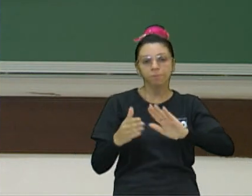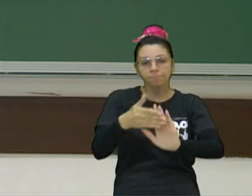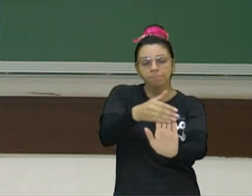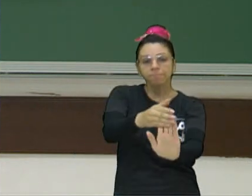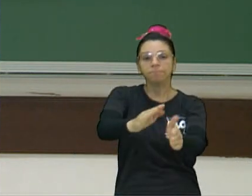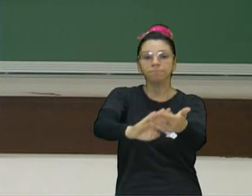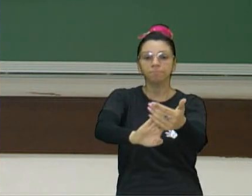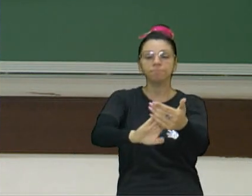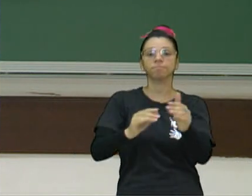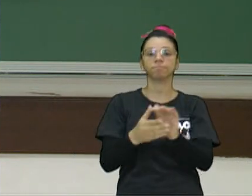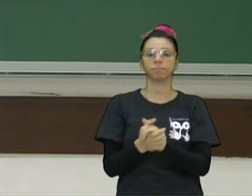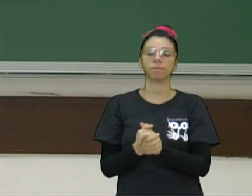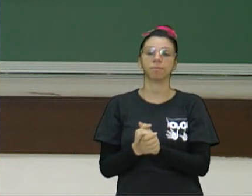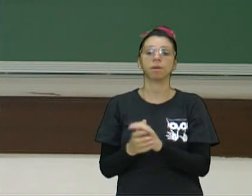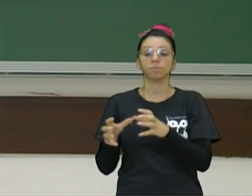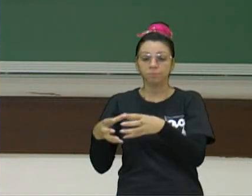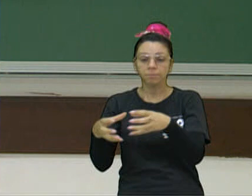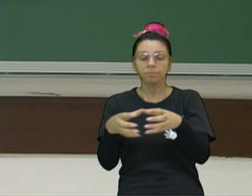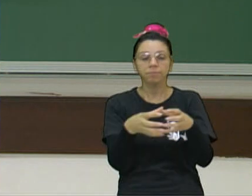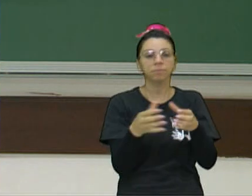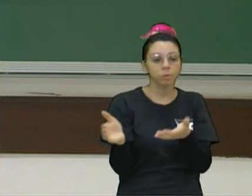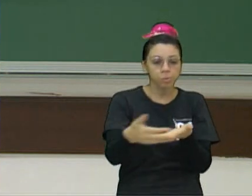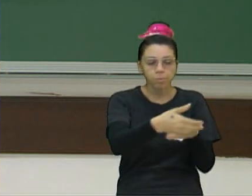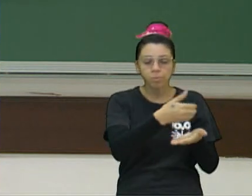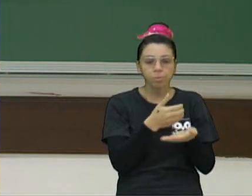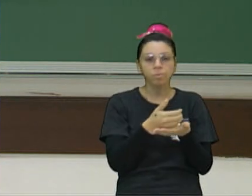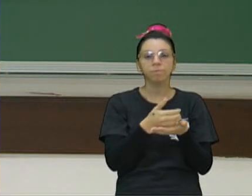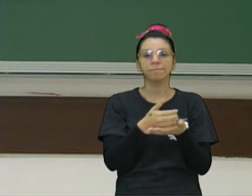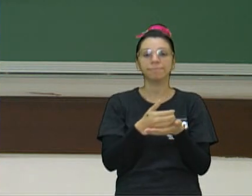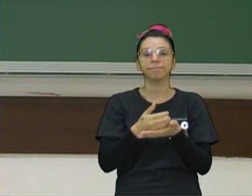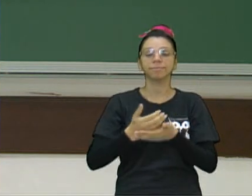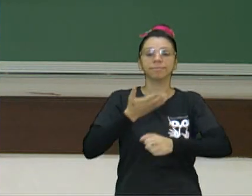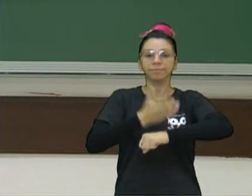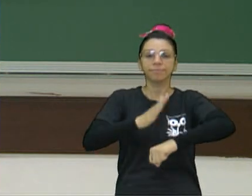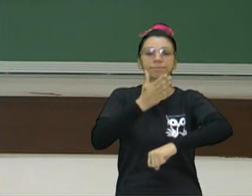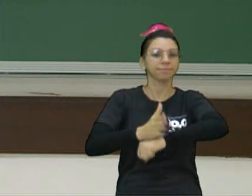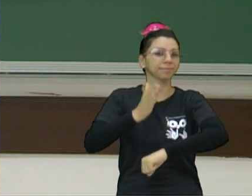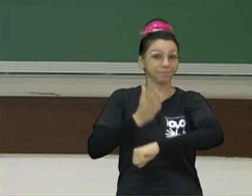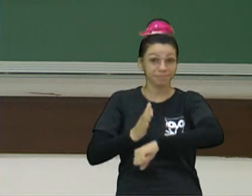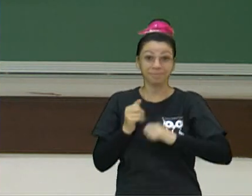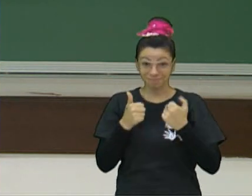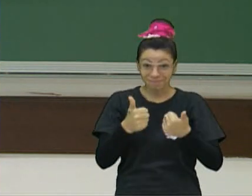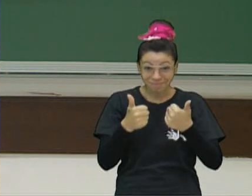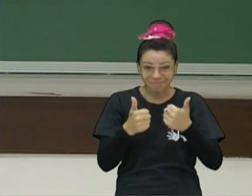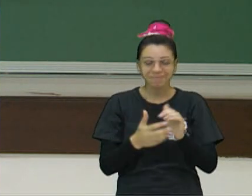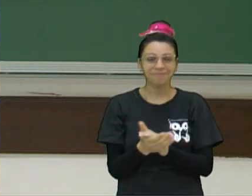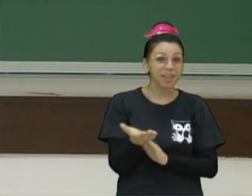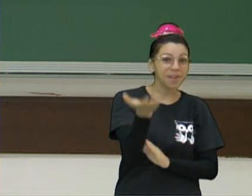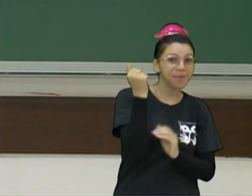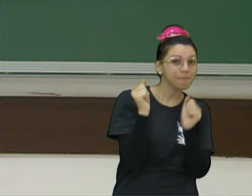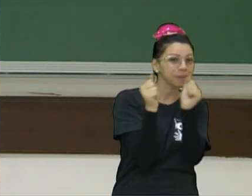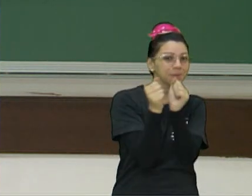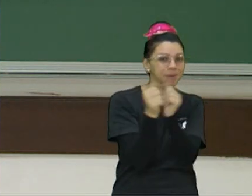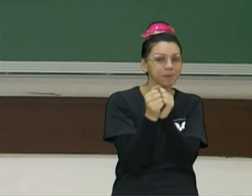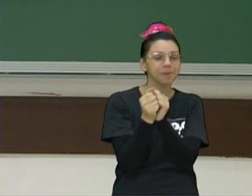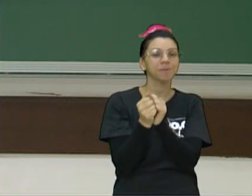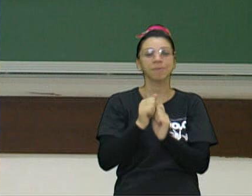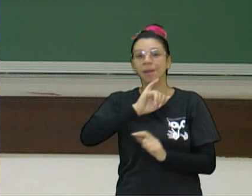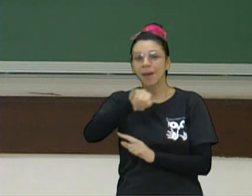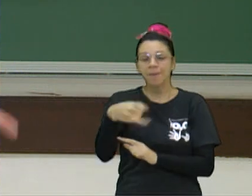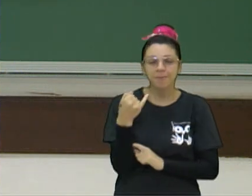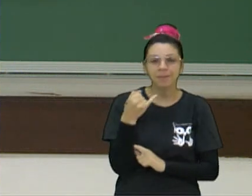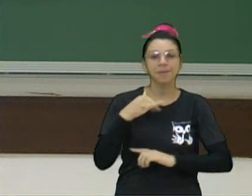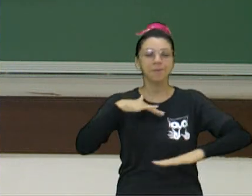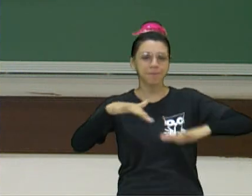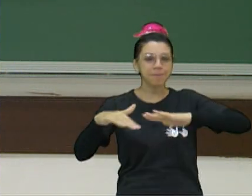momento, você pode juntar vários alongamentos que a gente fez nas aulas e praticá-los, realizá-los. Tranquilo? Então, vem comigo, já aproveita no ritmo